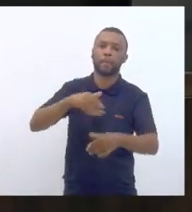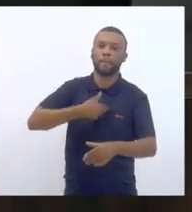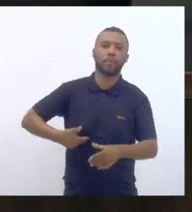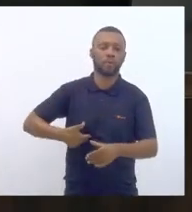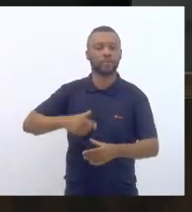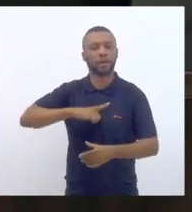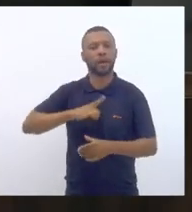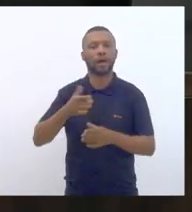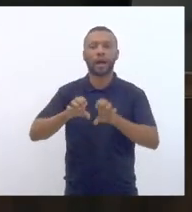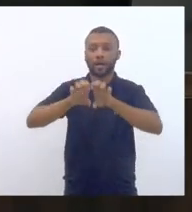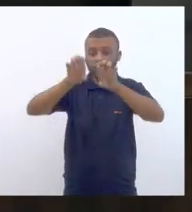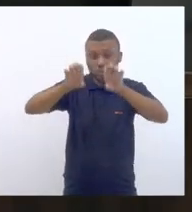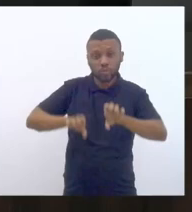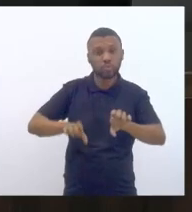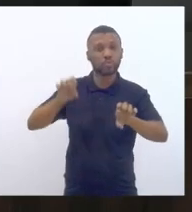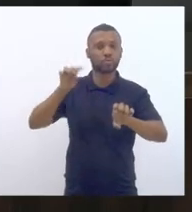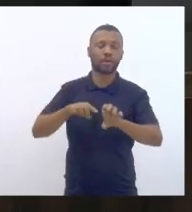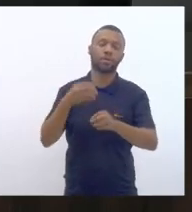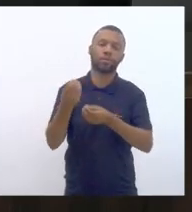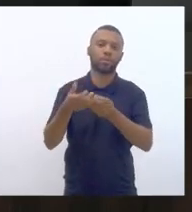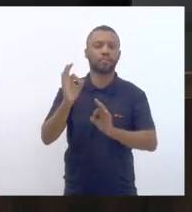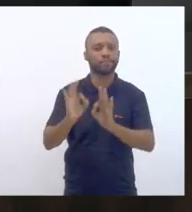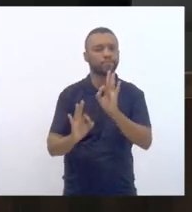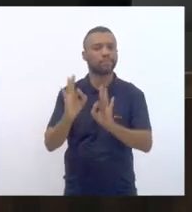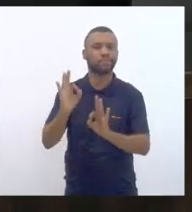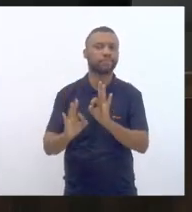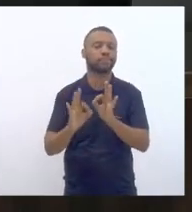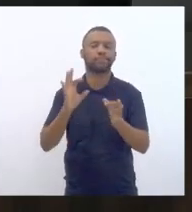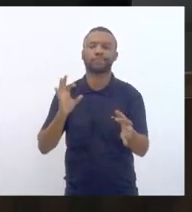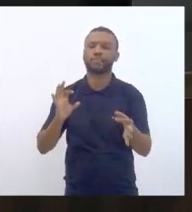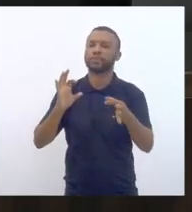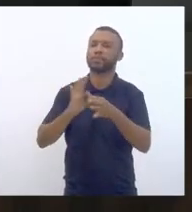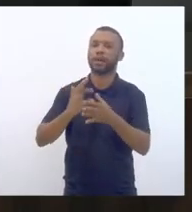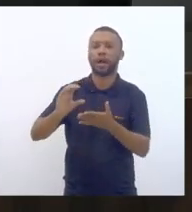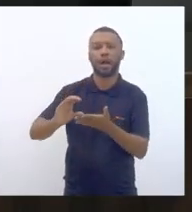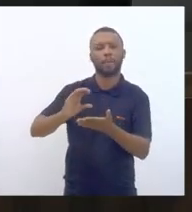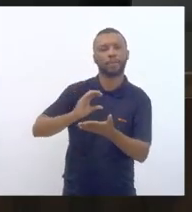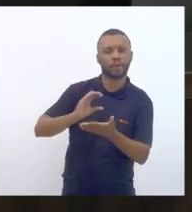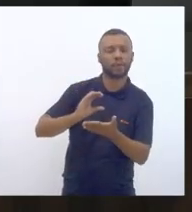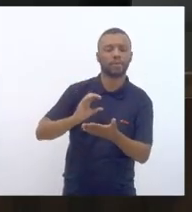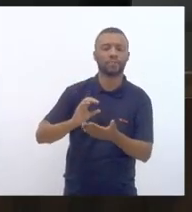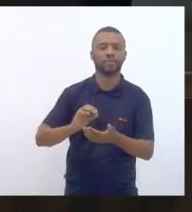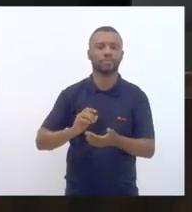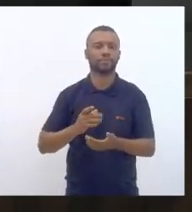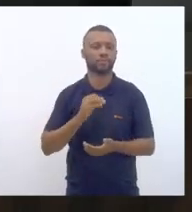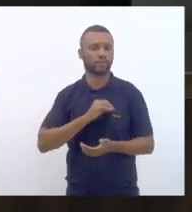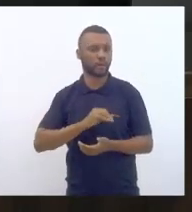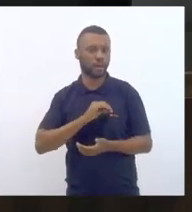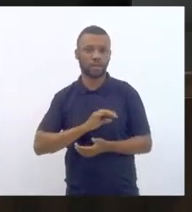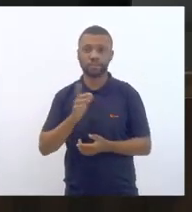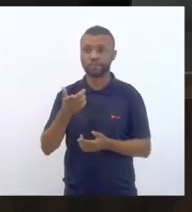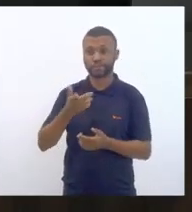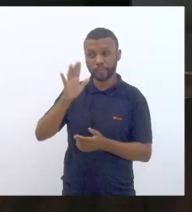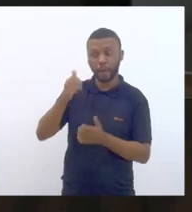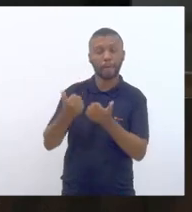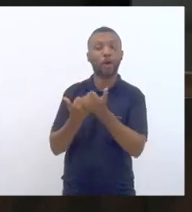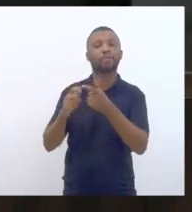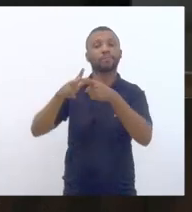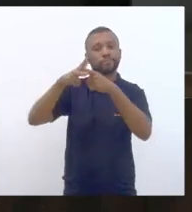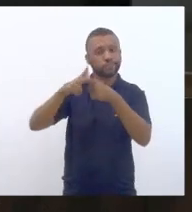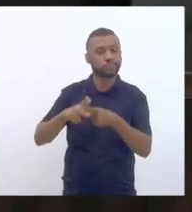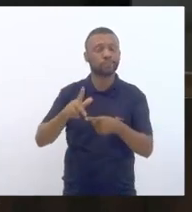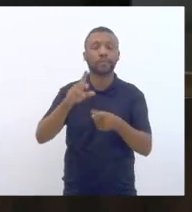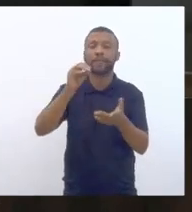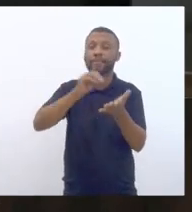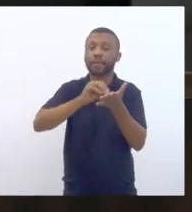sua estrutura e forma de desenvolvimento, fixa sua remuneração de outras providências. Pela manutenção, pendendo de parecer da Comissão de